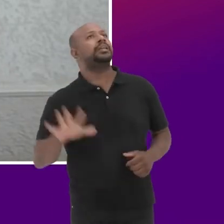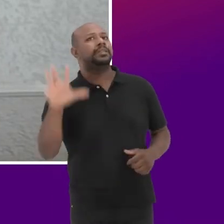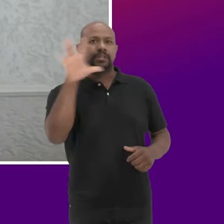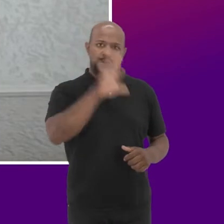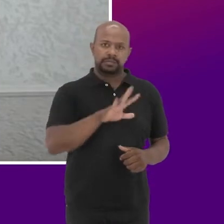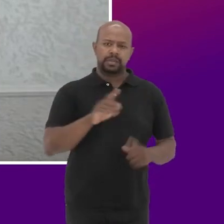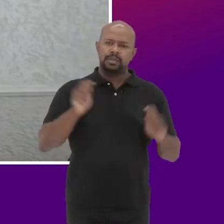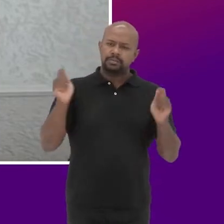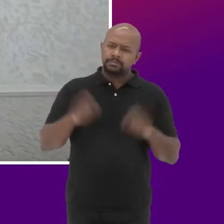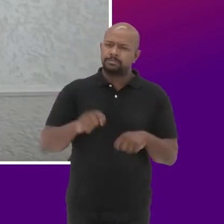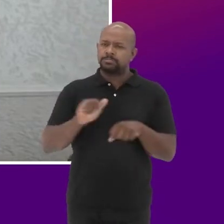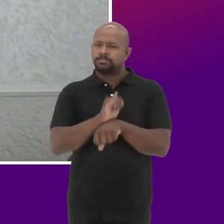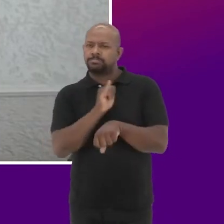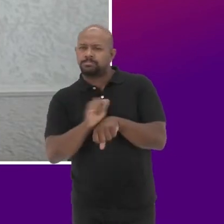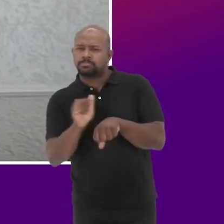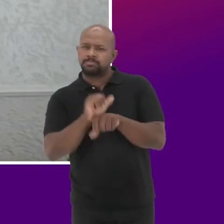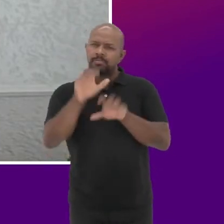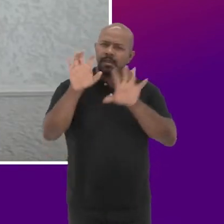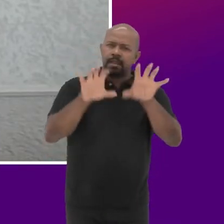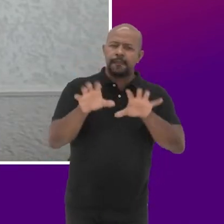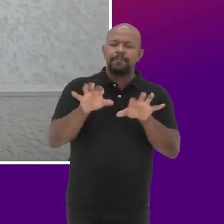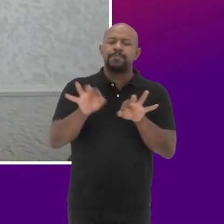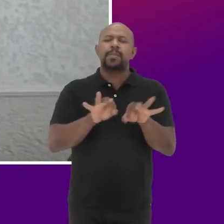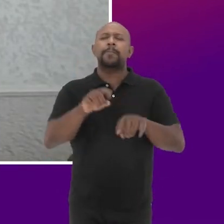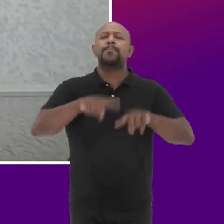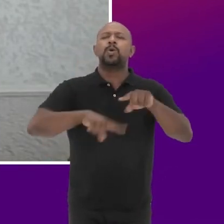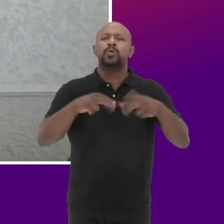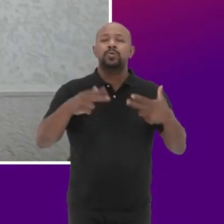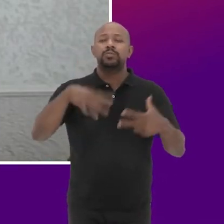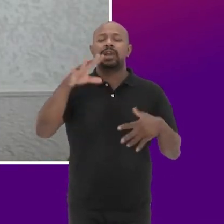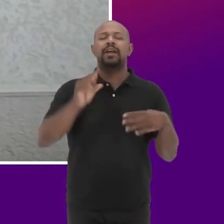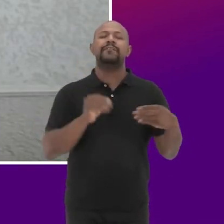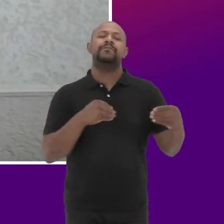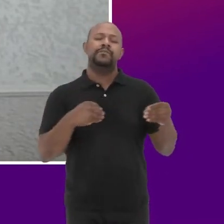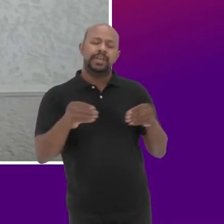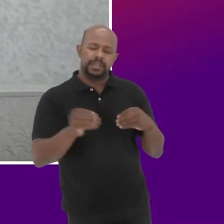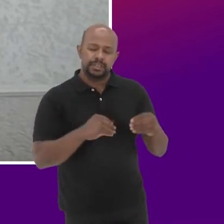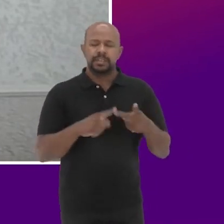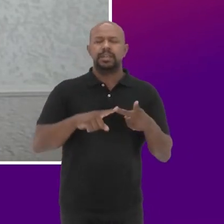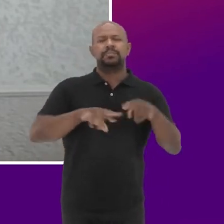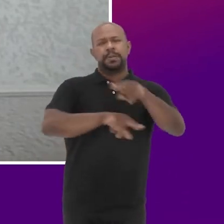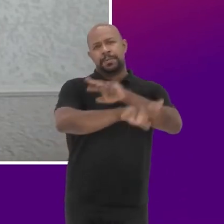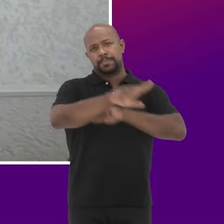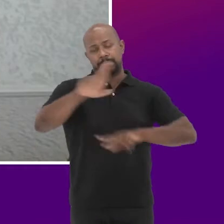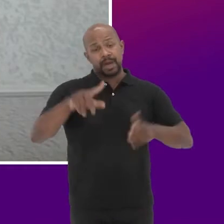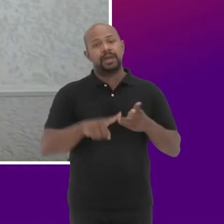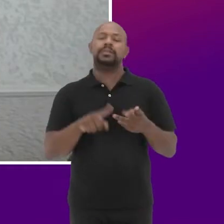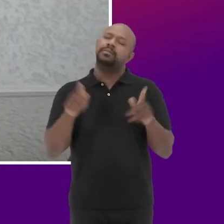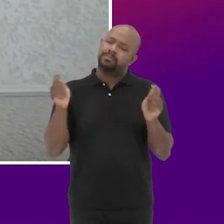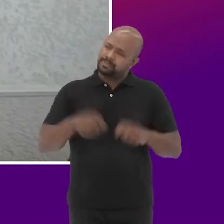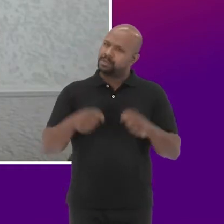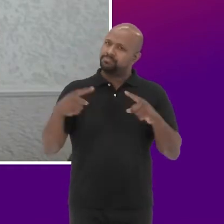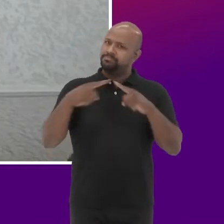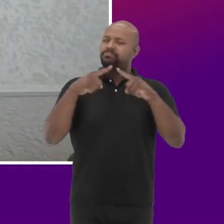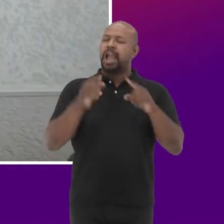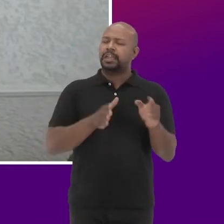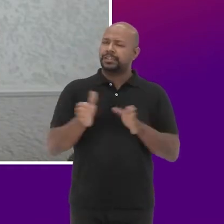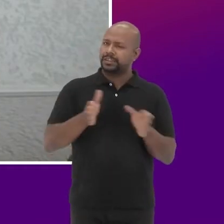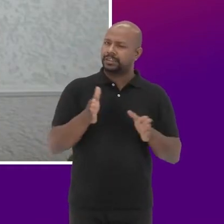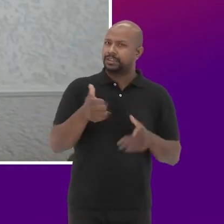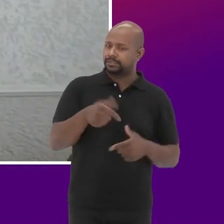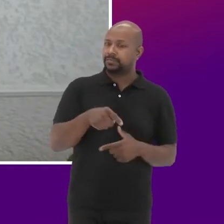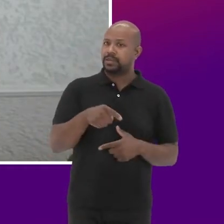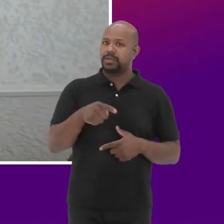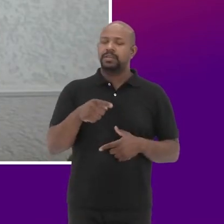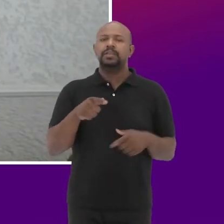a viabilidade de se desenhar produtos mais flexíveis, diversificados e acessíveis, além